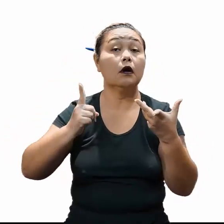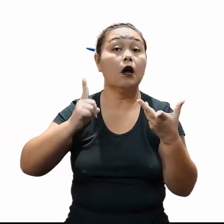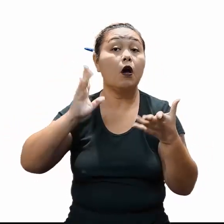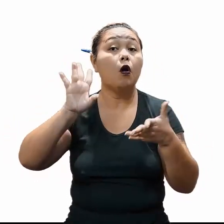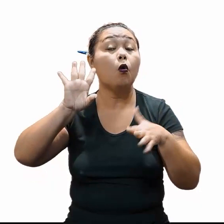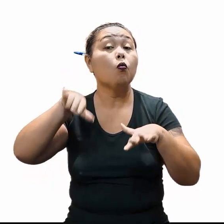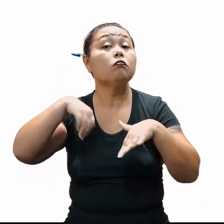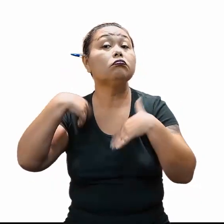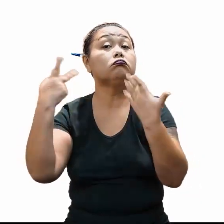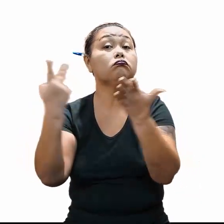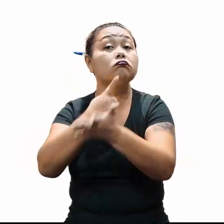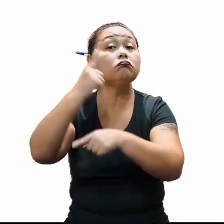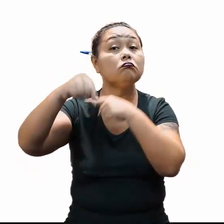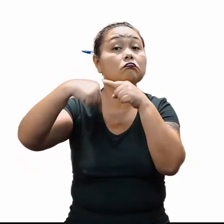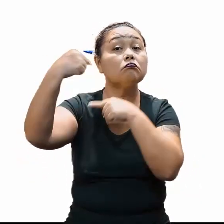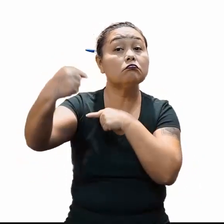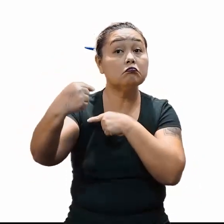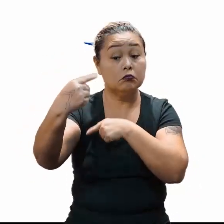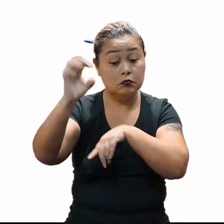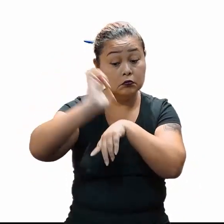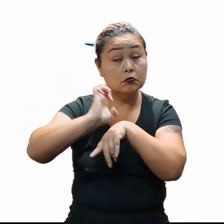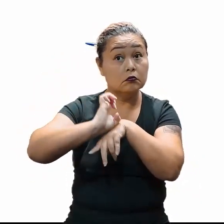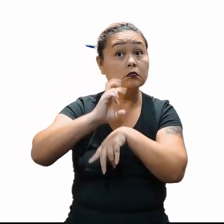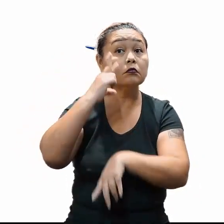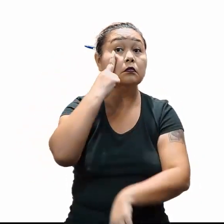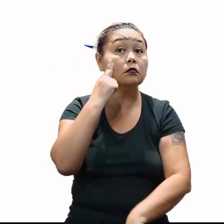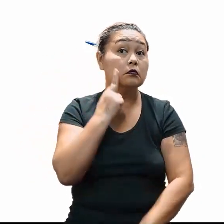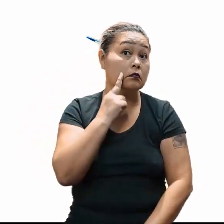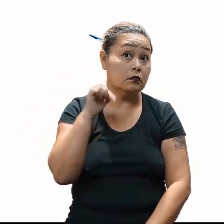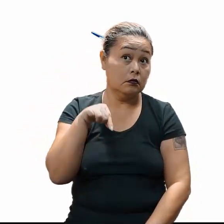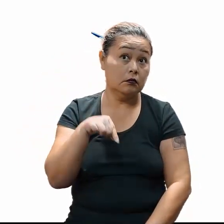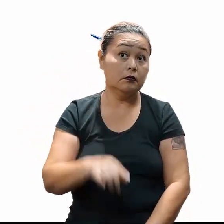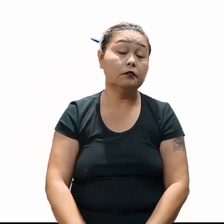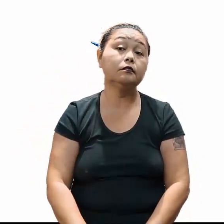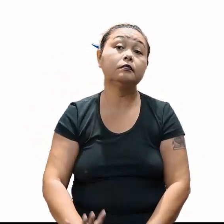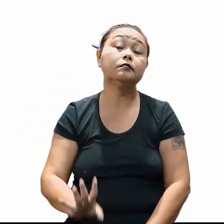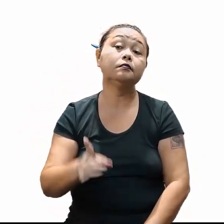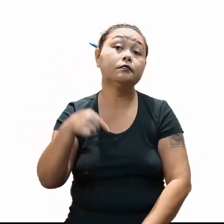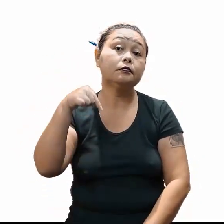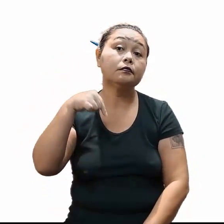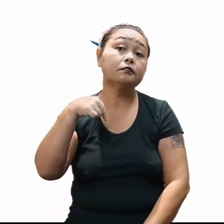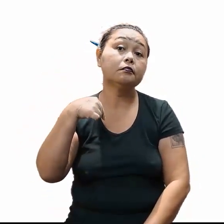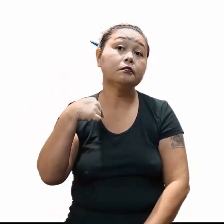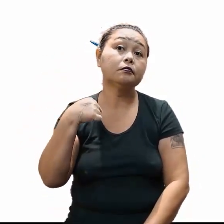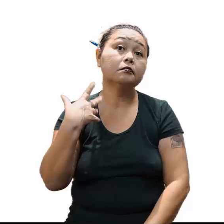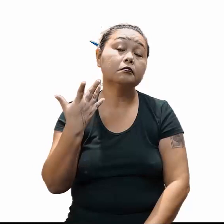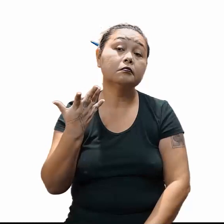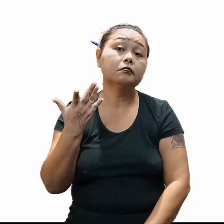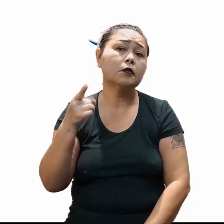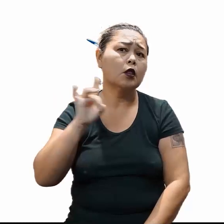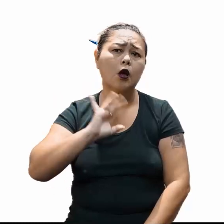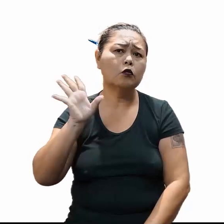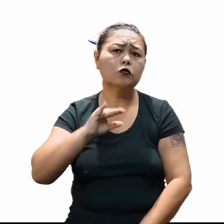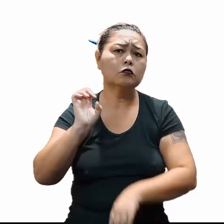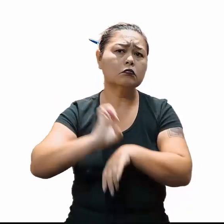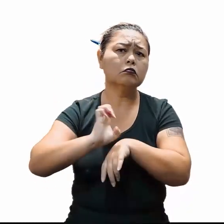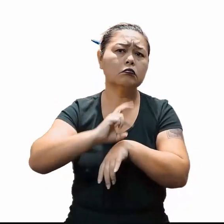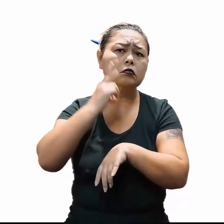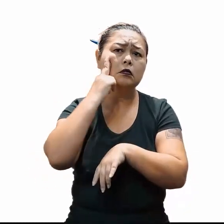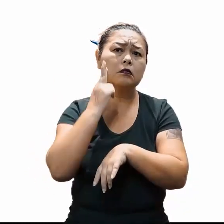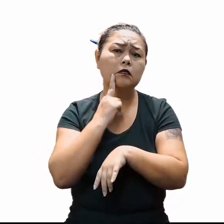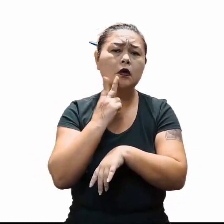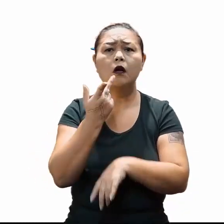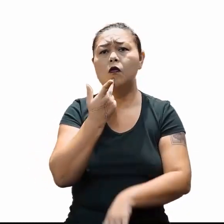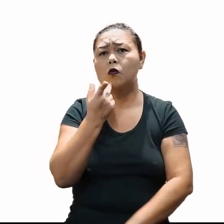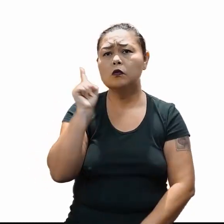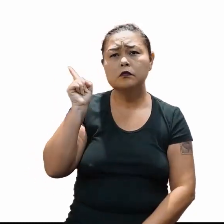Quais foram as consequências para o estado de Rondônia? Para que o estado de Rondônia? Não só para o estado de Rondônia.